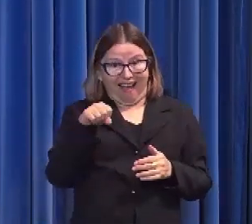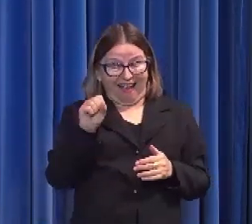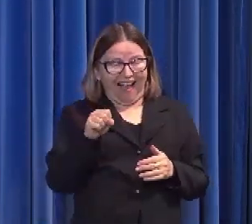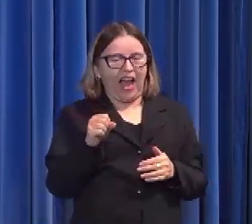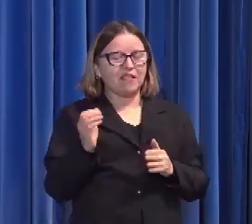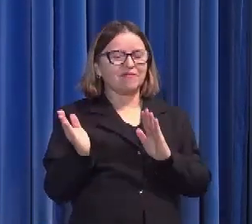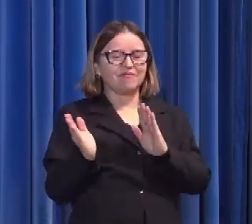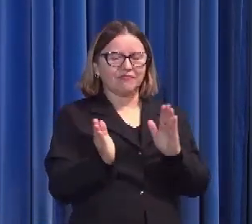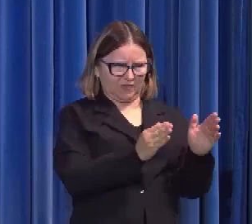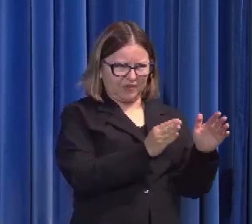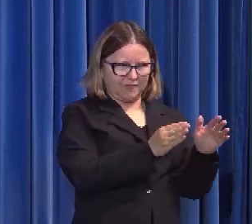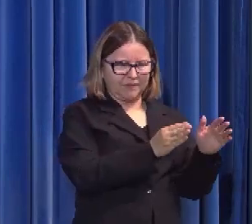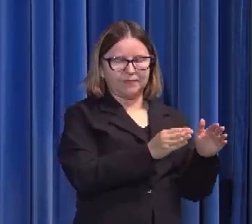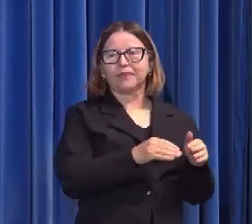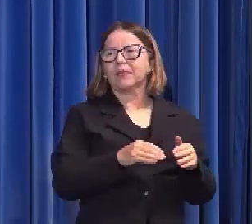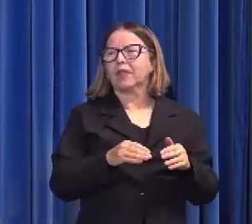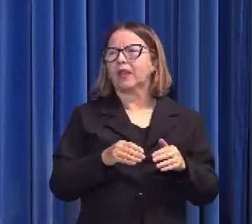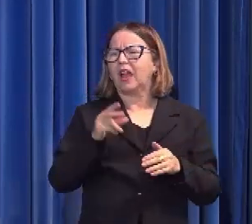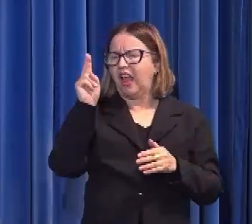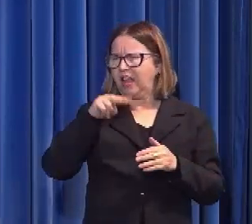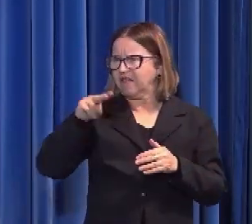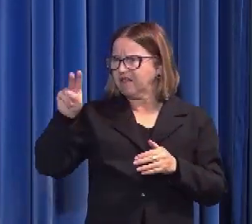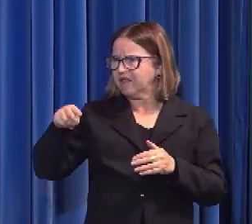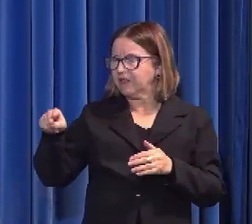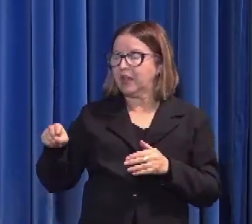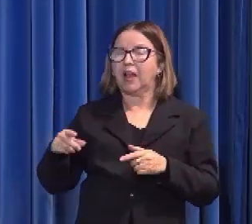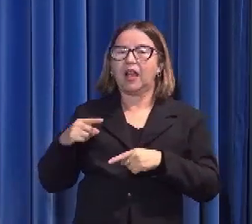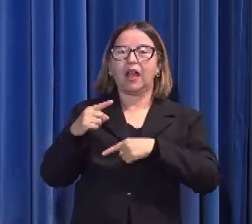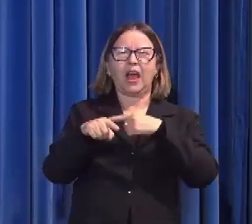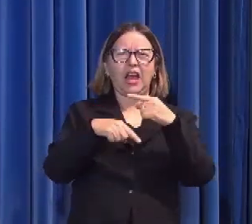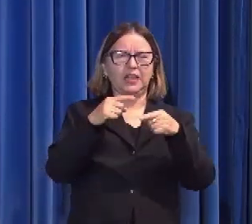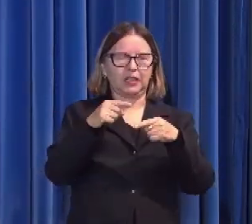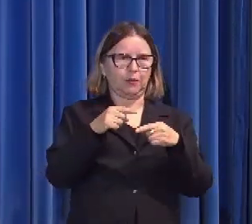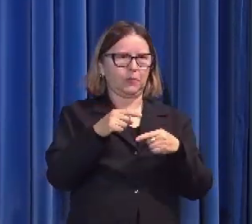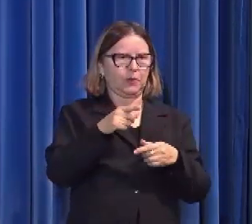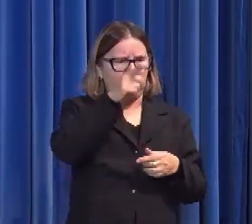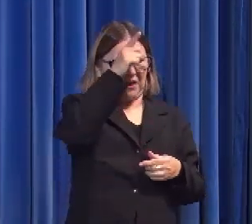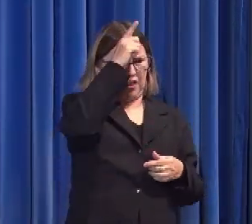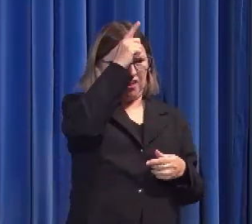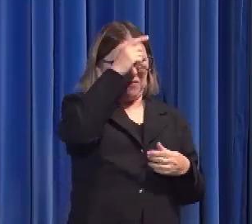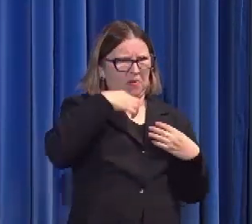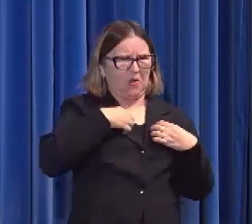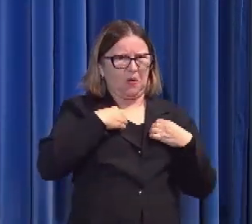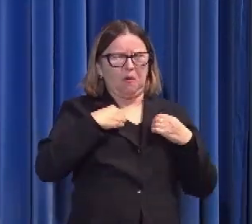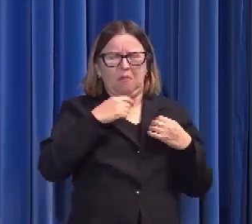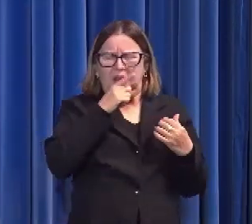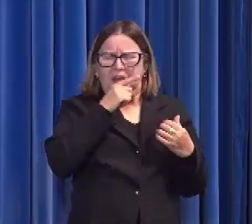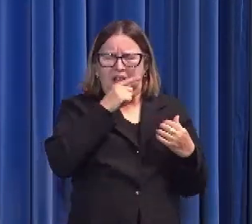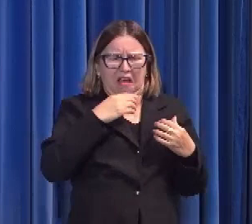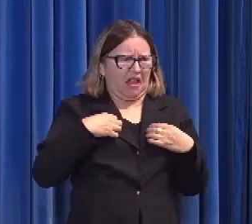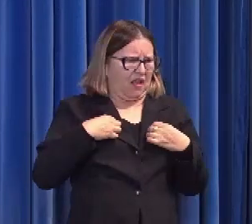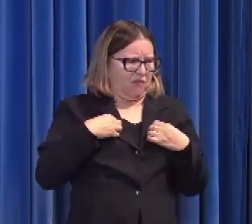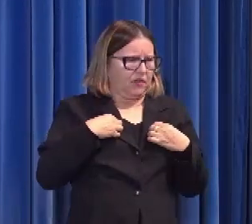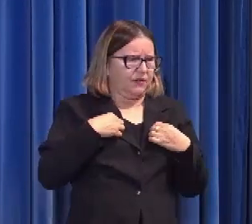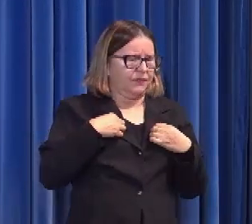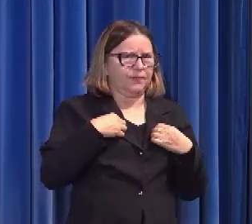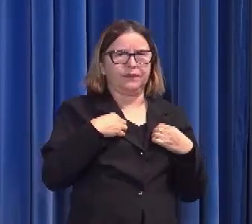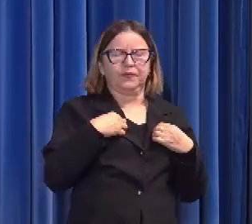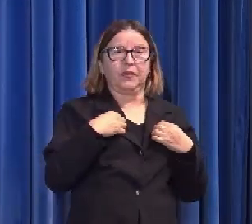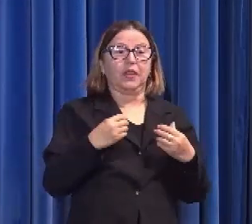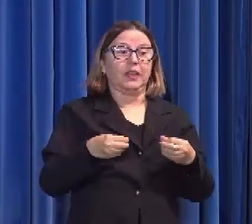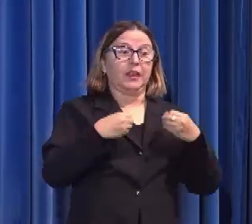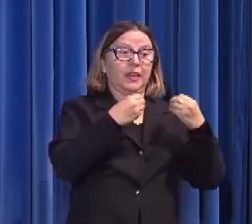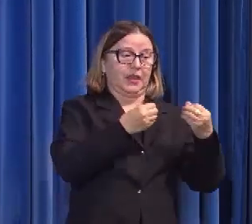em todos e depois ele pegou tirou a roupa molhada do Alemão botou uma